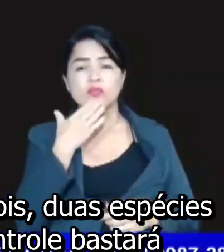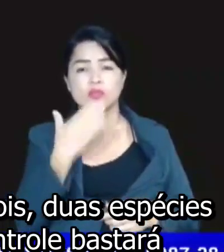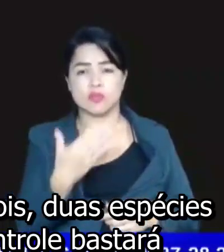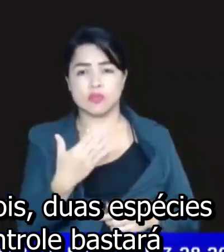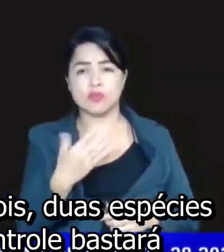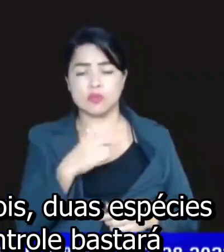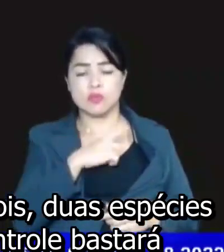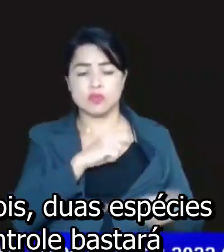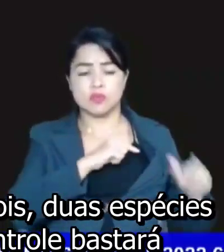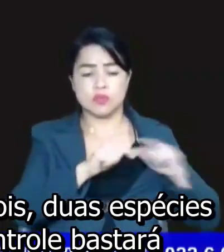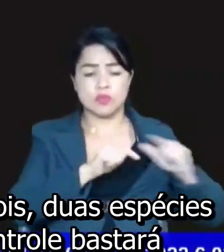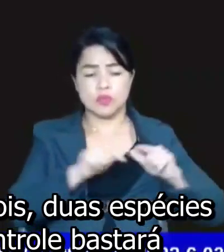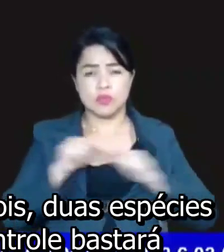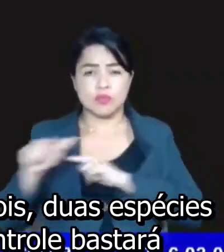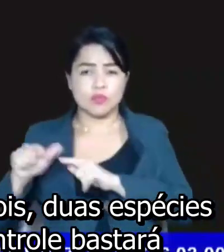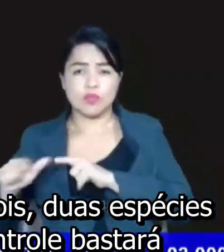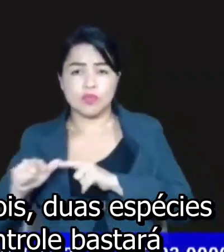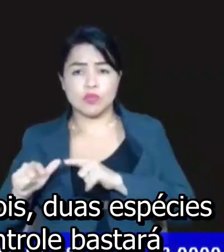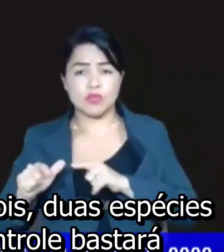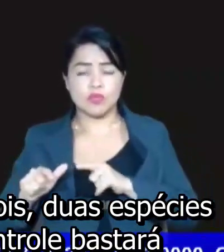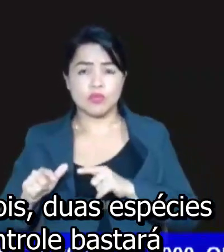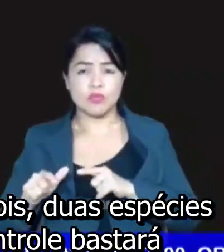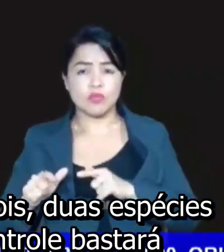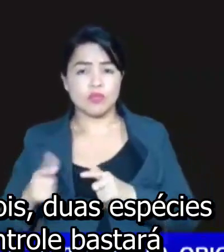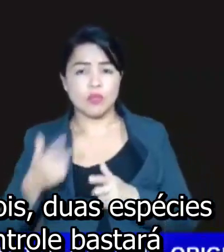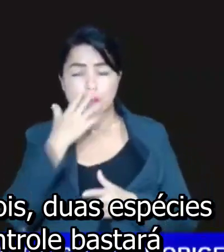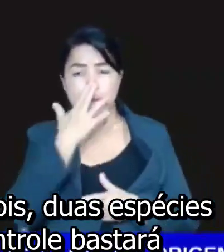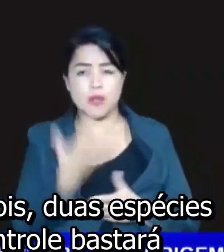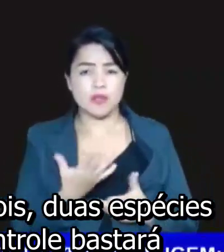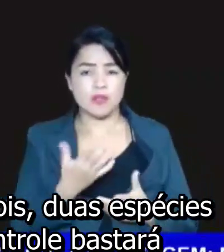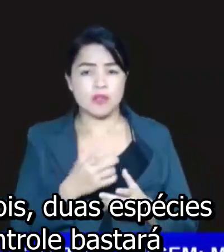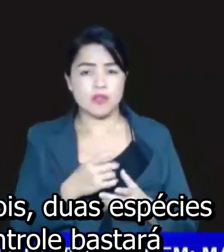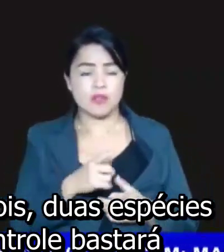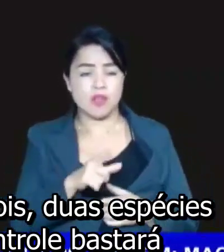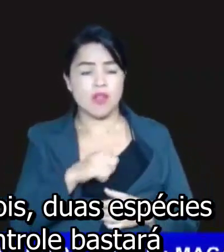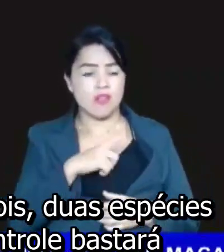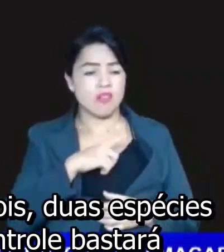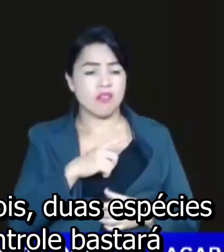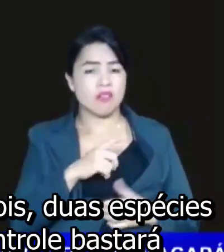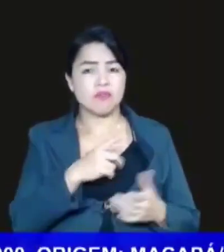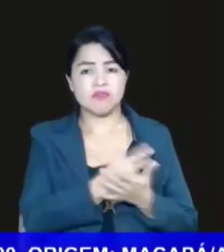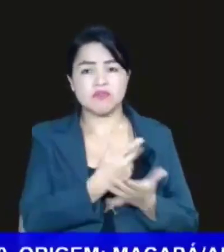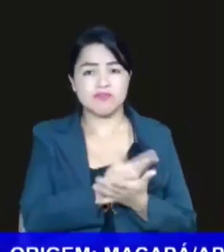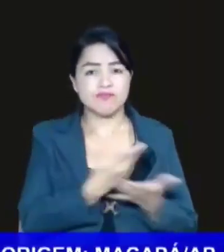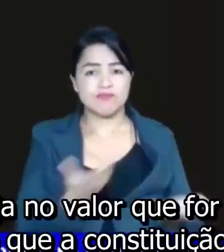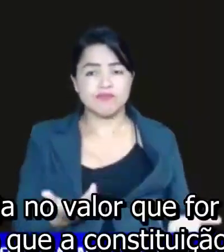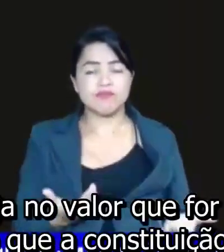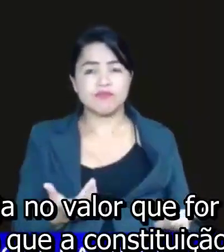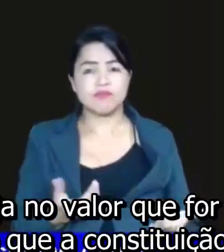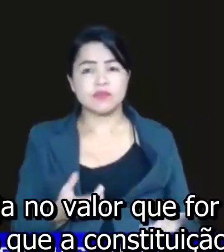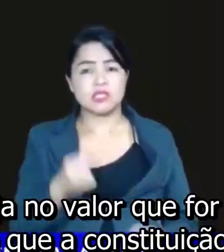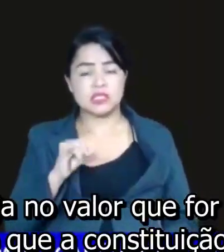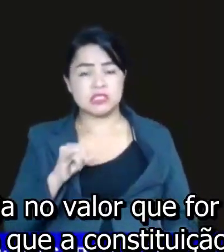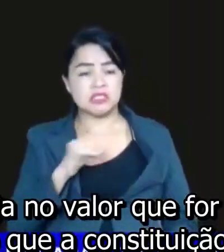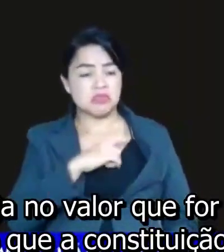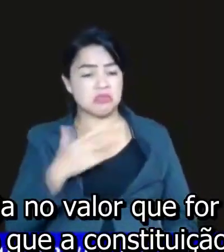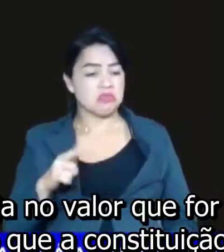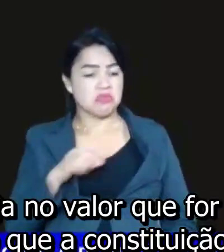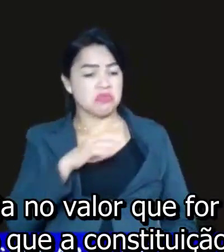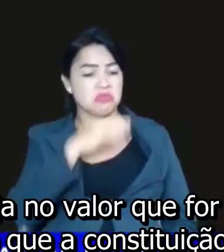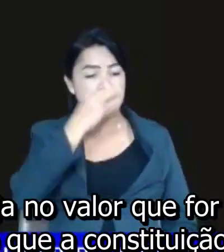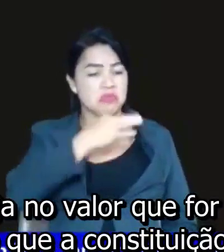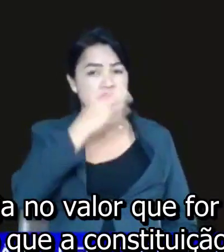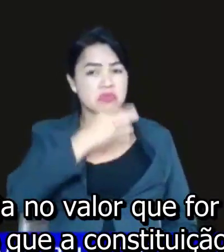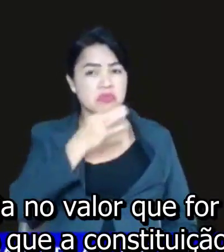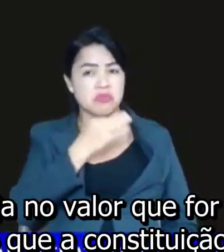espécies de serviços que ficarão absolutamente à margem do controle. Bastará, sem justificativa alguma,